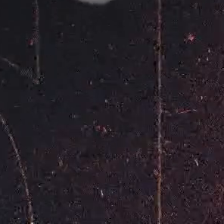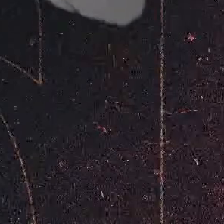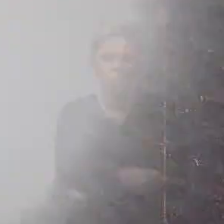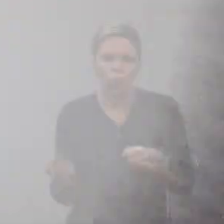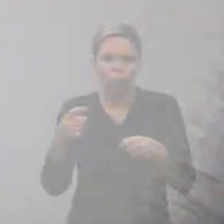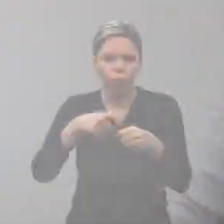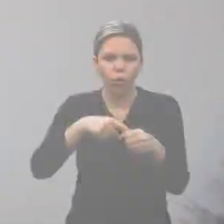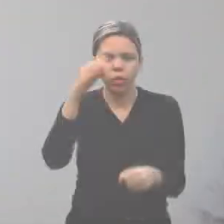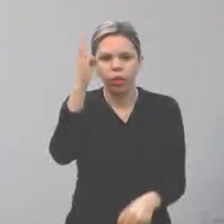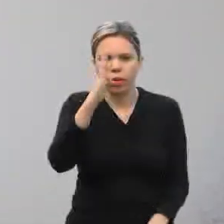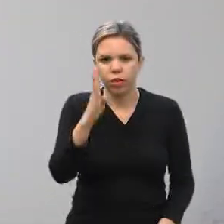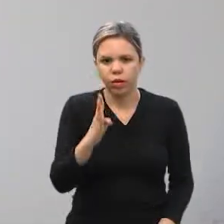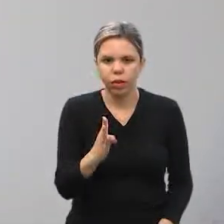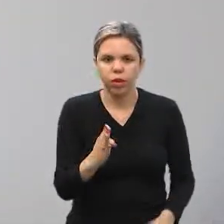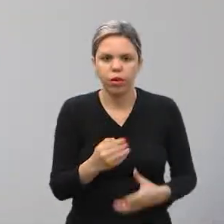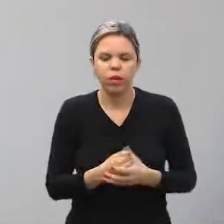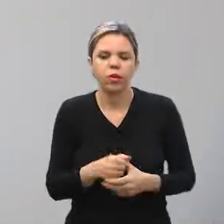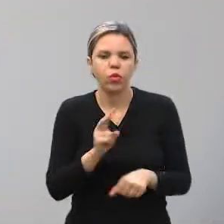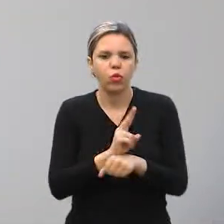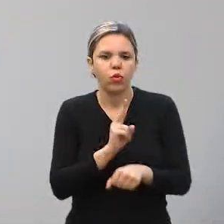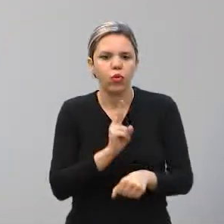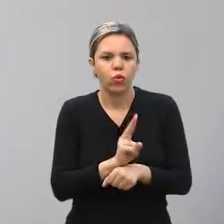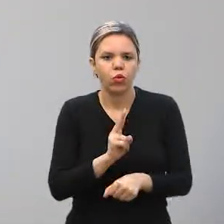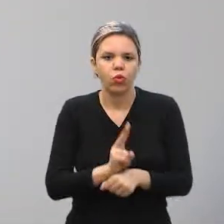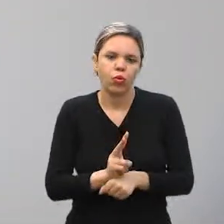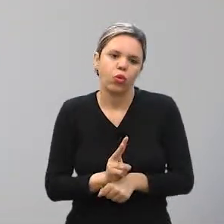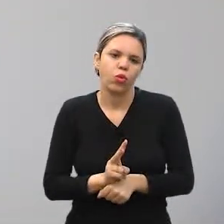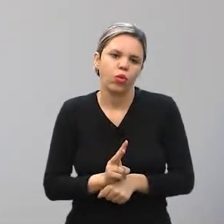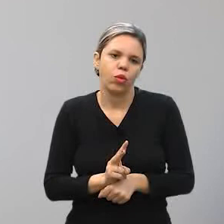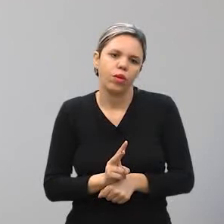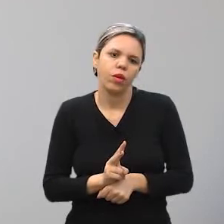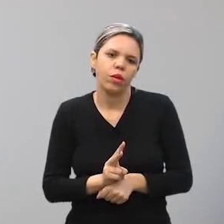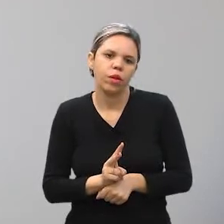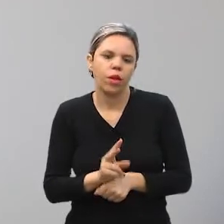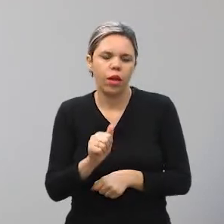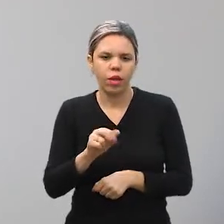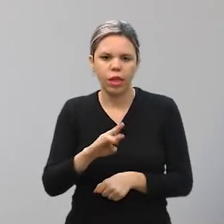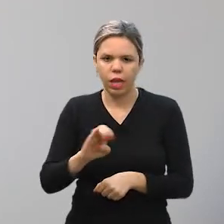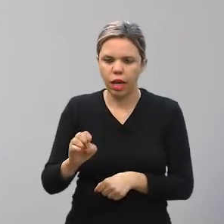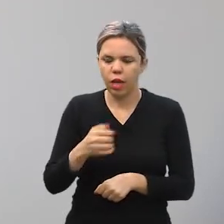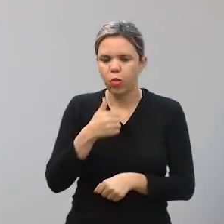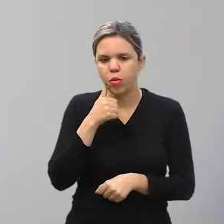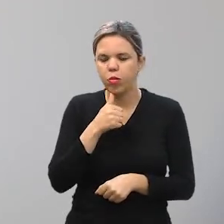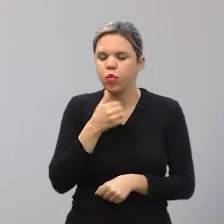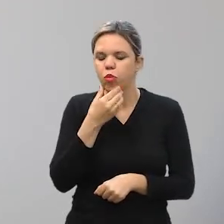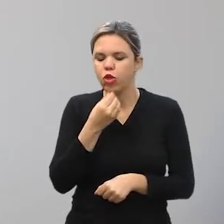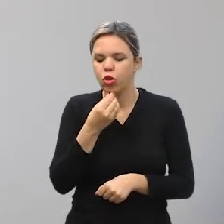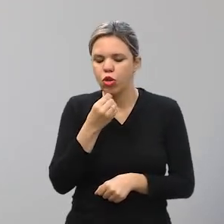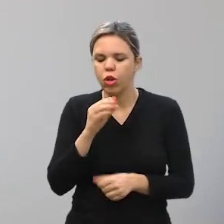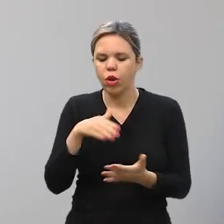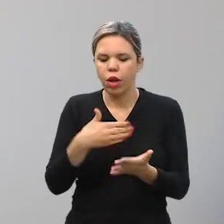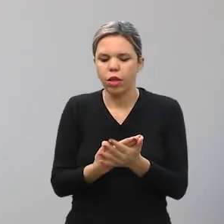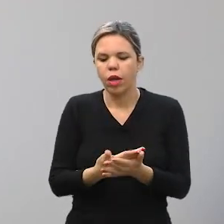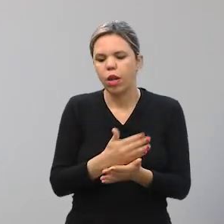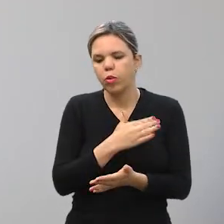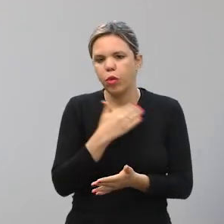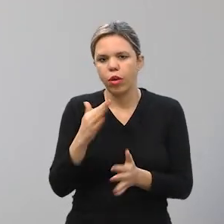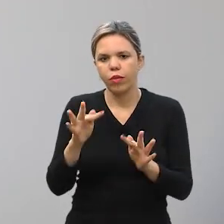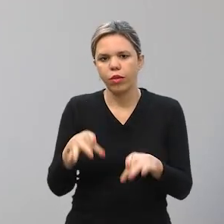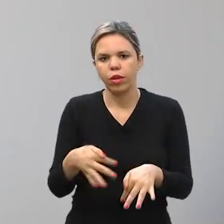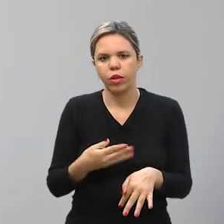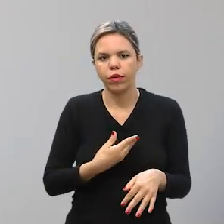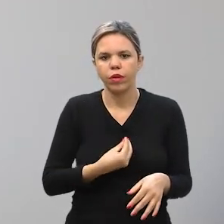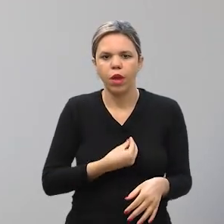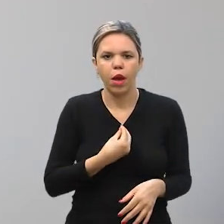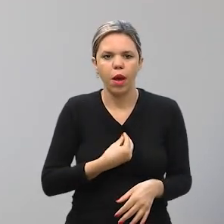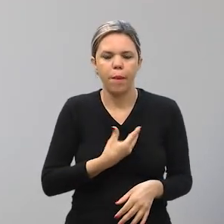Voltamos para o Brasil, cuidei do André Sakarchenko até a fase final da vida dele. Fiquei amiga da